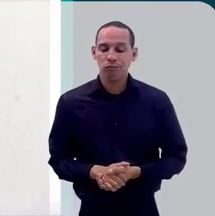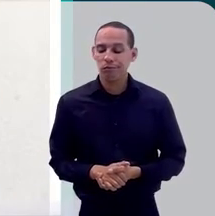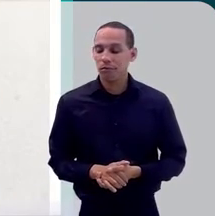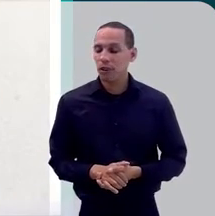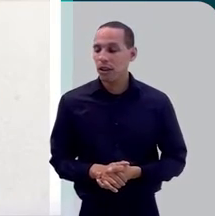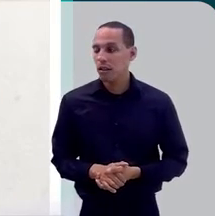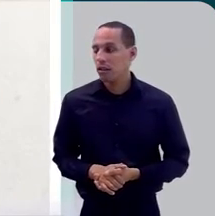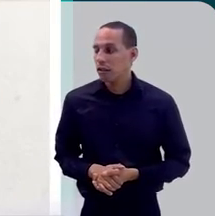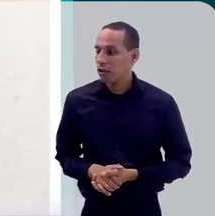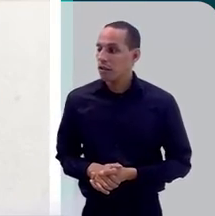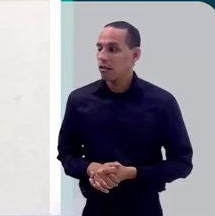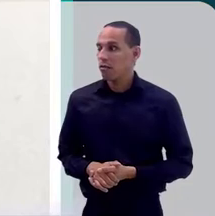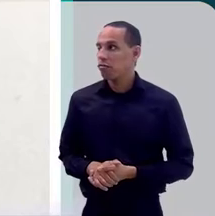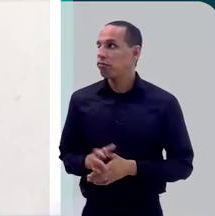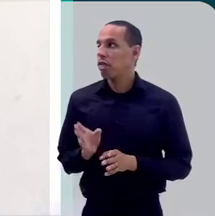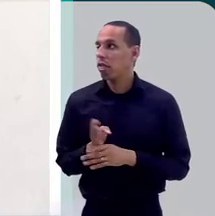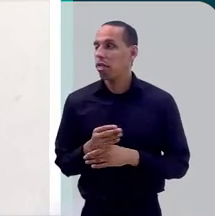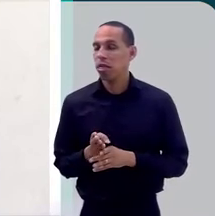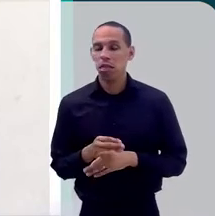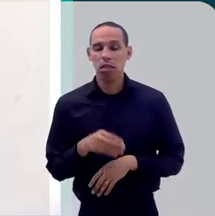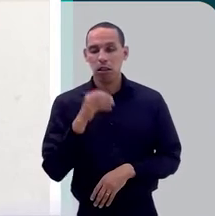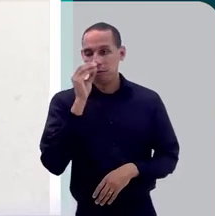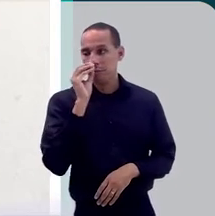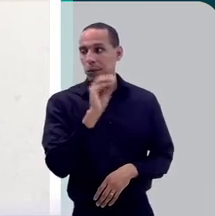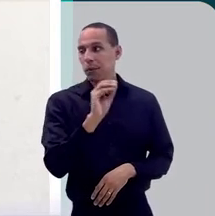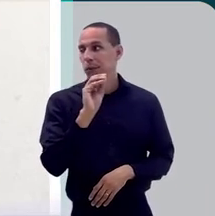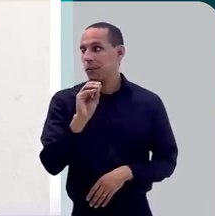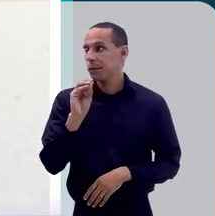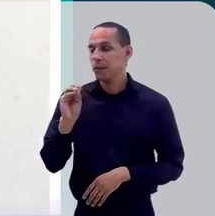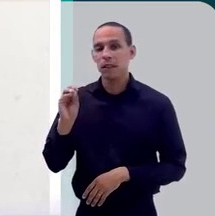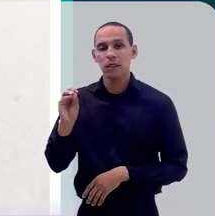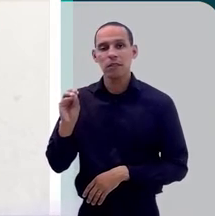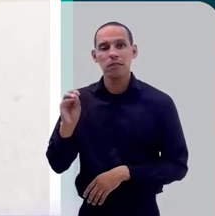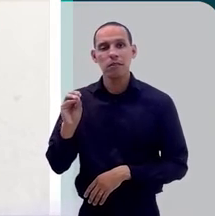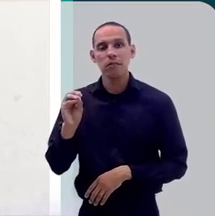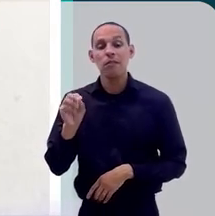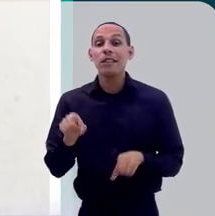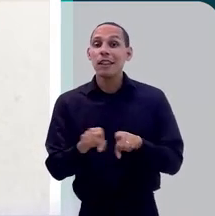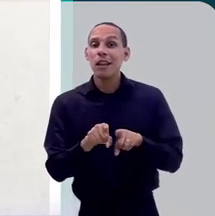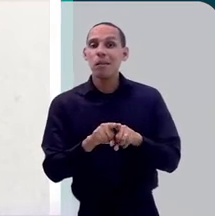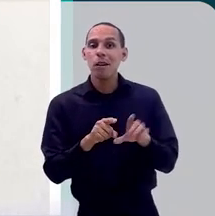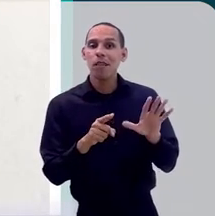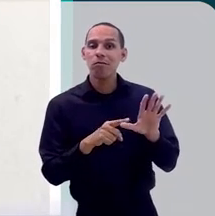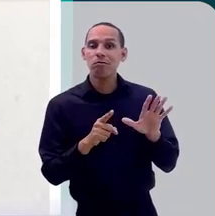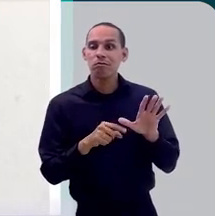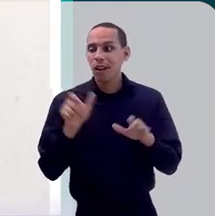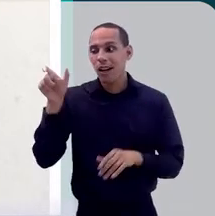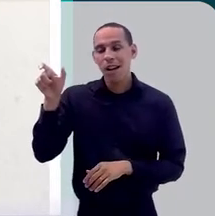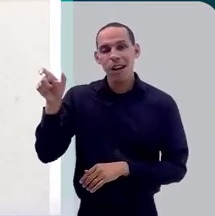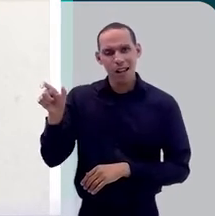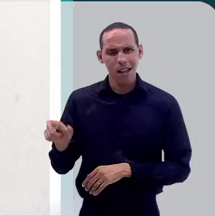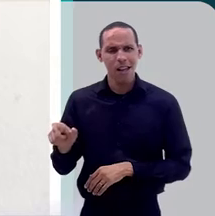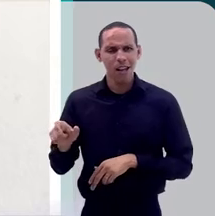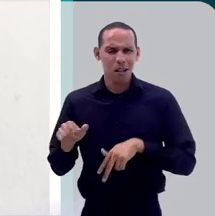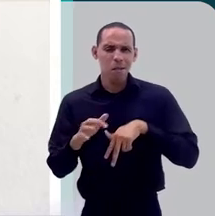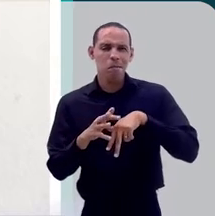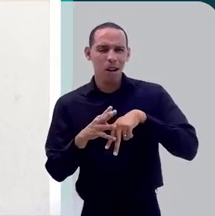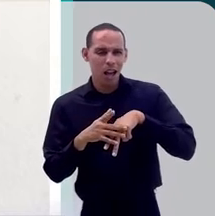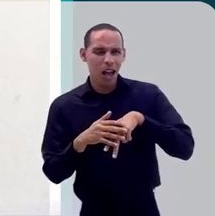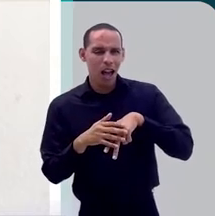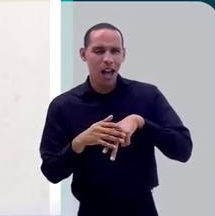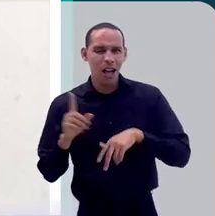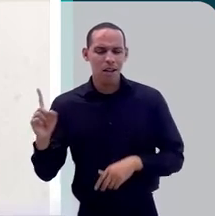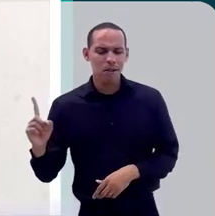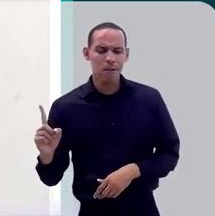a ficar realmente indiferente, não dá a mínima, e que às vezes o próprio paciente